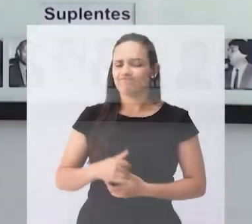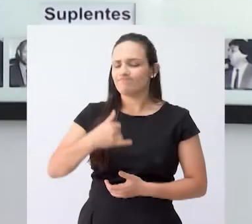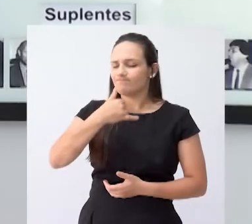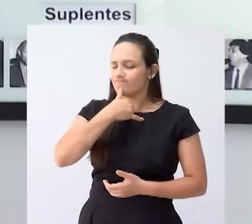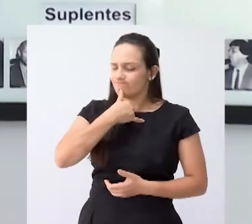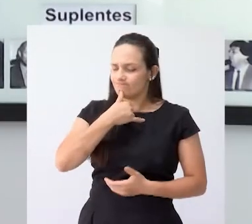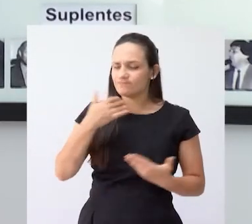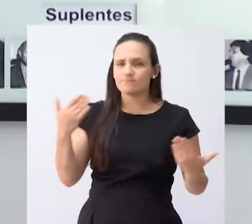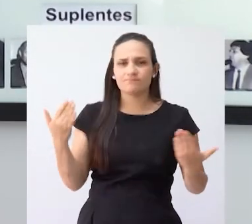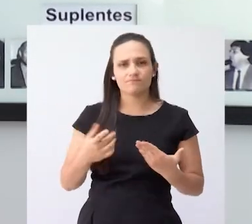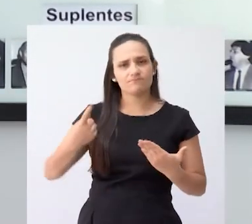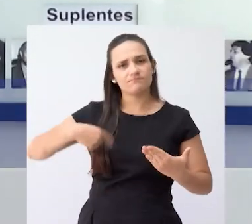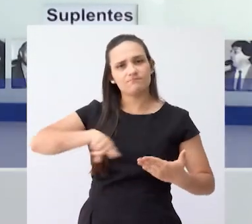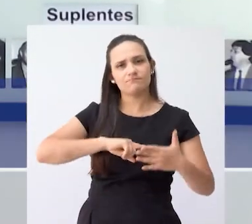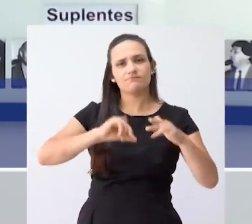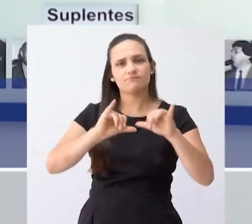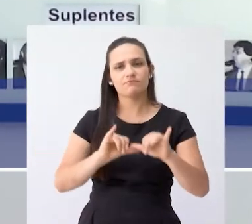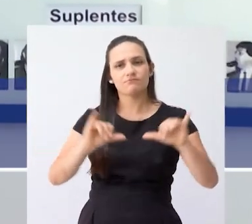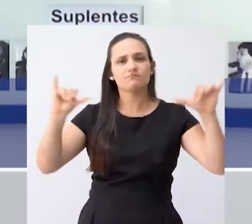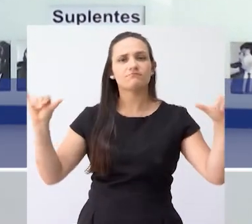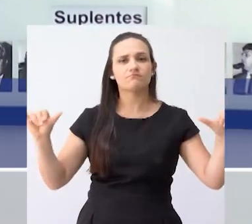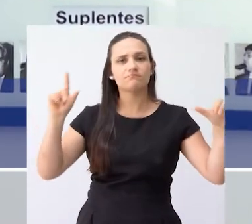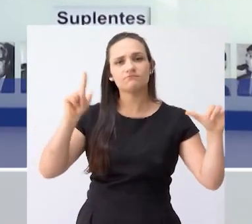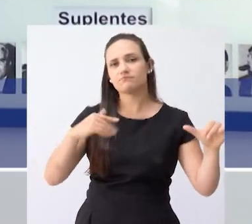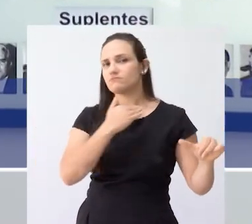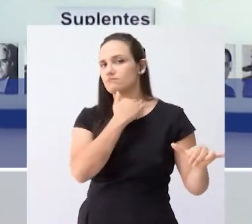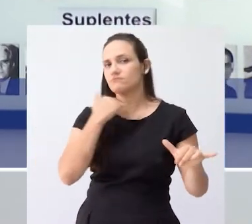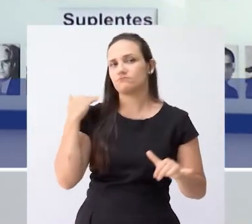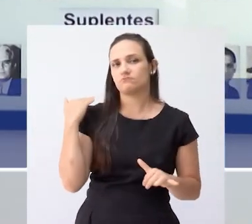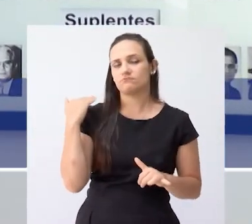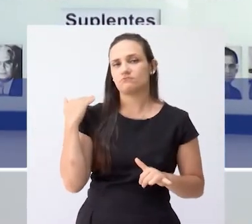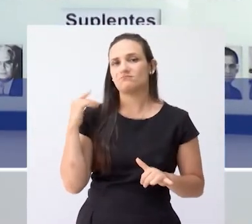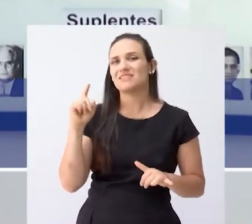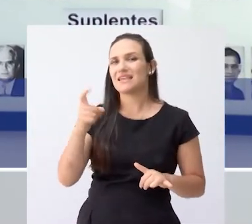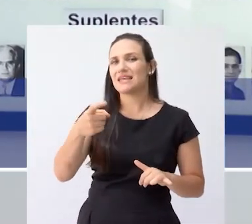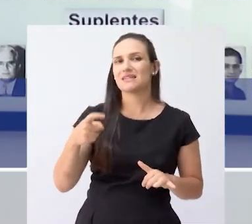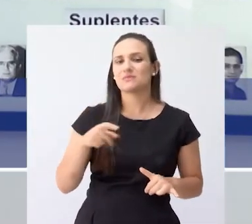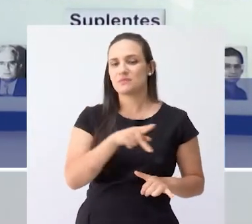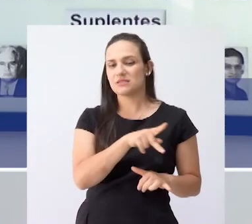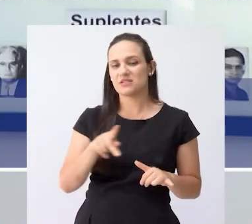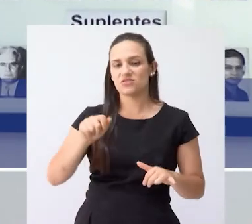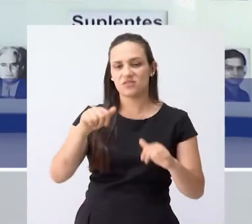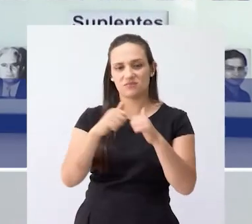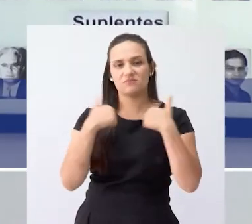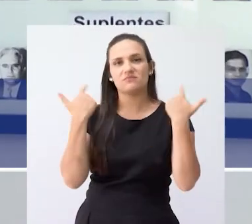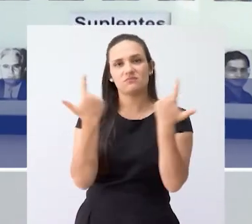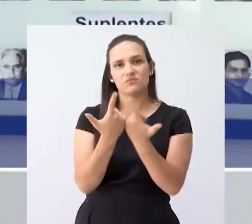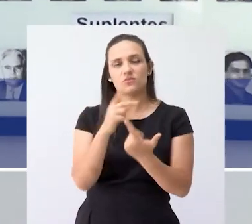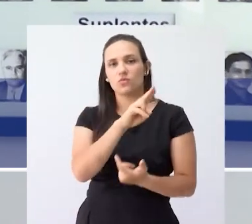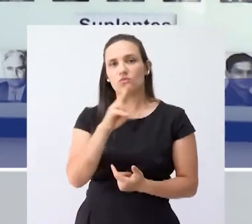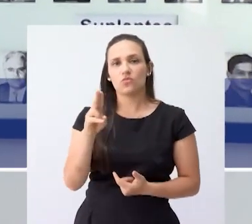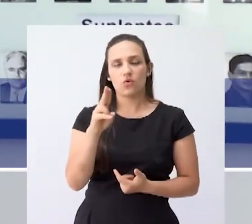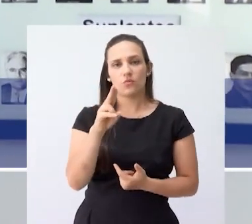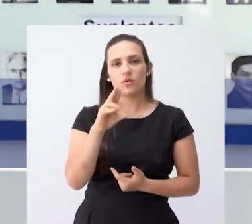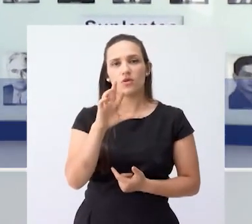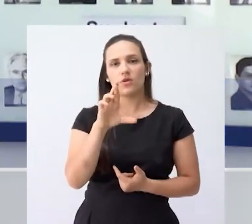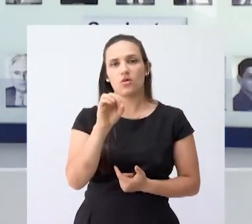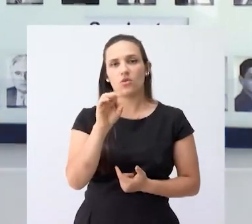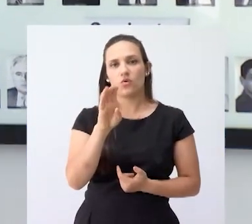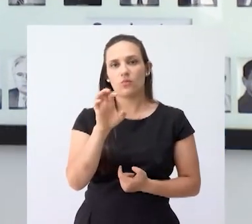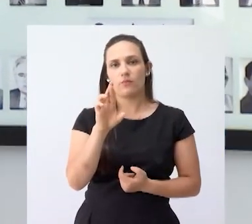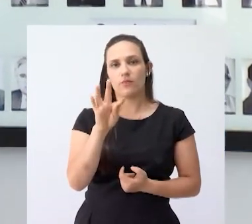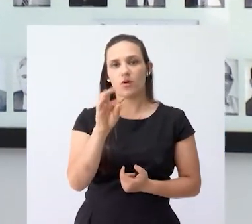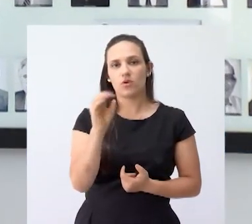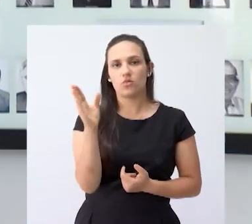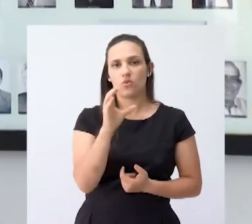É com profundo pesar que a Assembleia Legislativa de Mato Grosso do Sul comunica o falecimento do ex-presidente da Casa